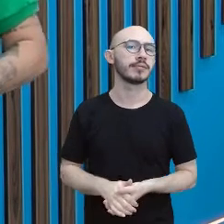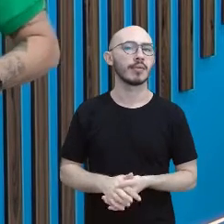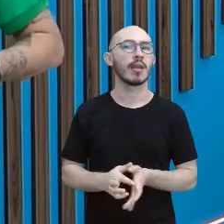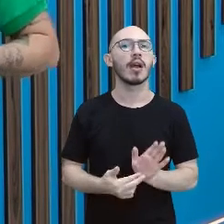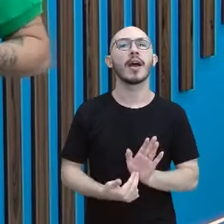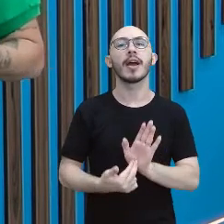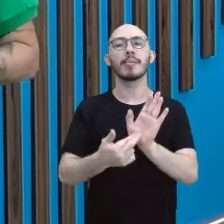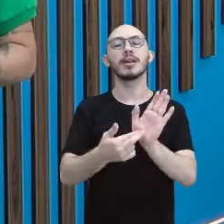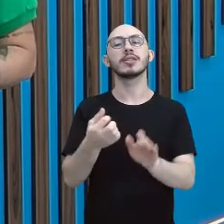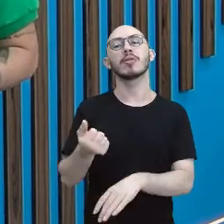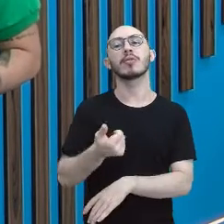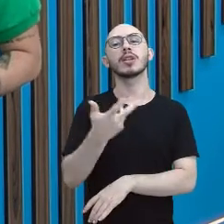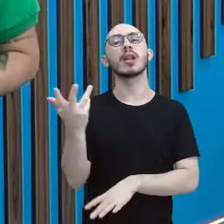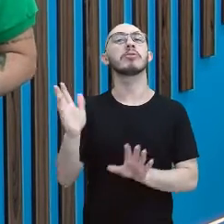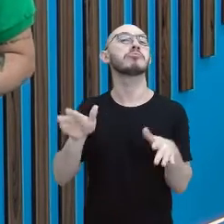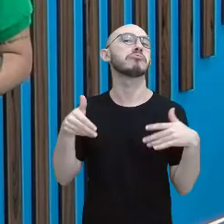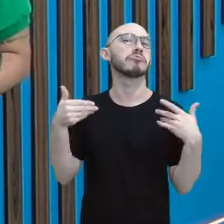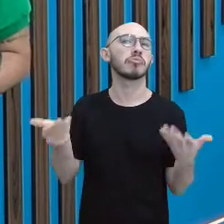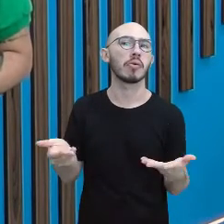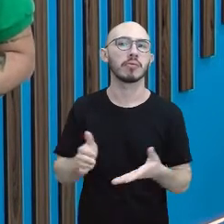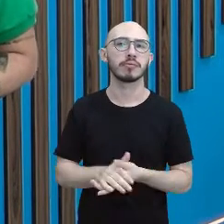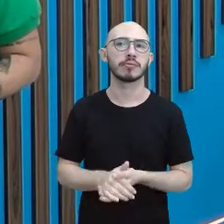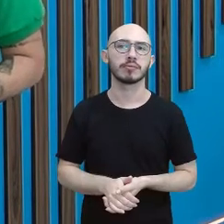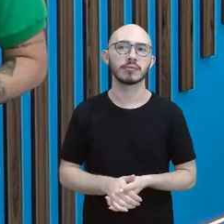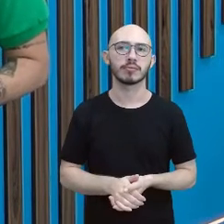representa que quantidade? No caso aqui, ó,